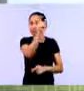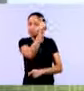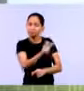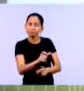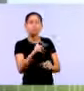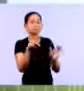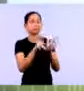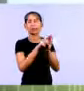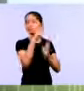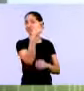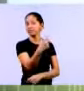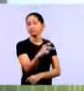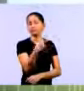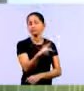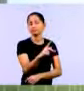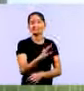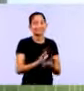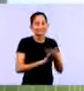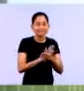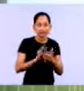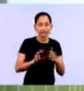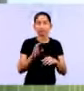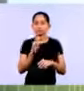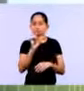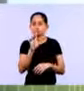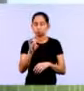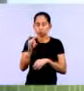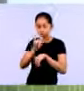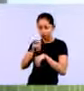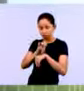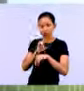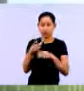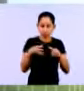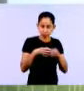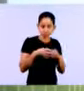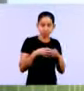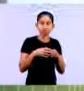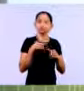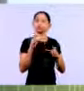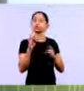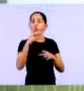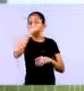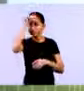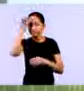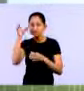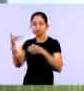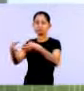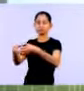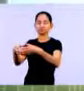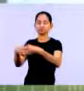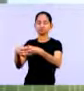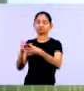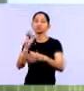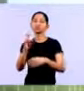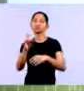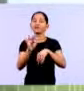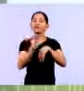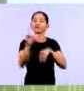poder para tributar. Então, somente o Estado, somente a União ou somente o município pode instituir aqueles